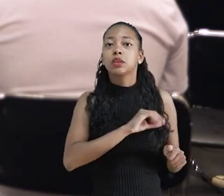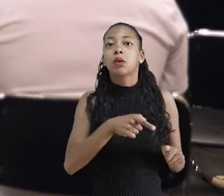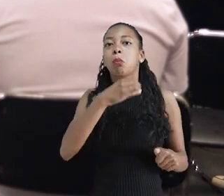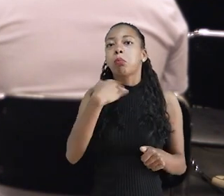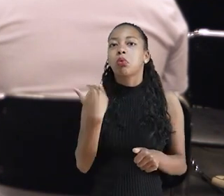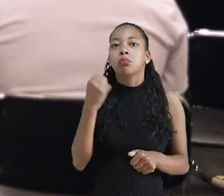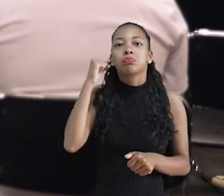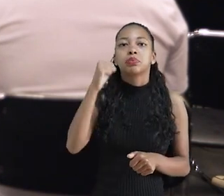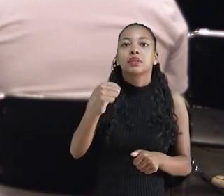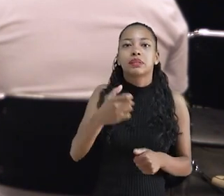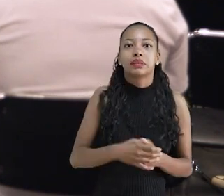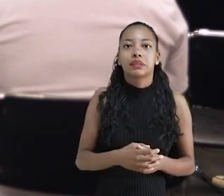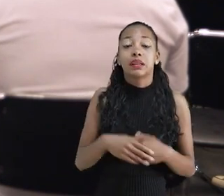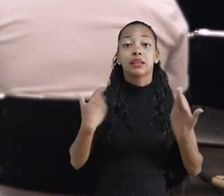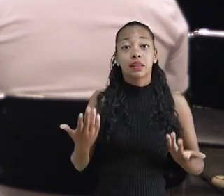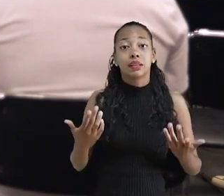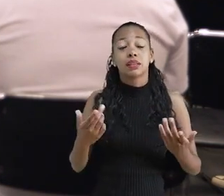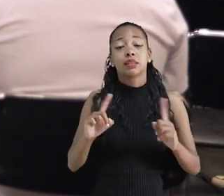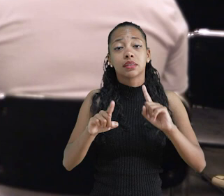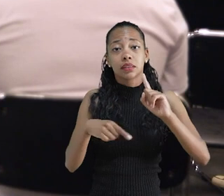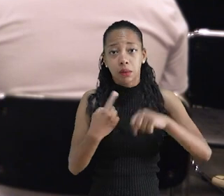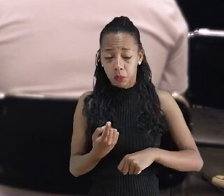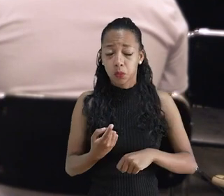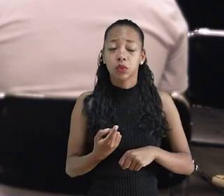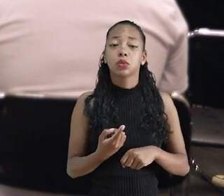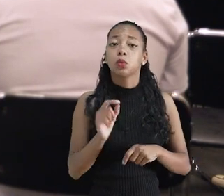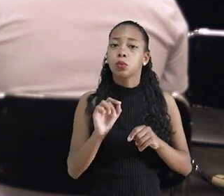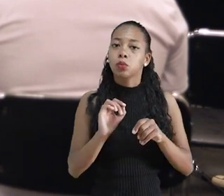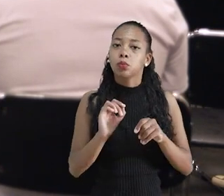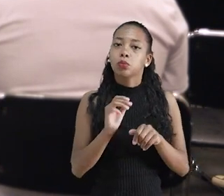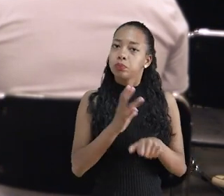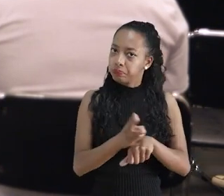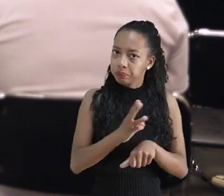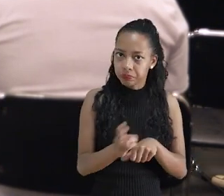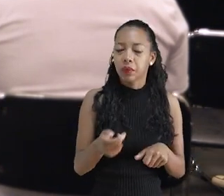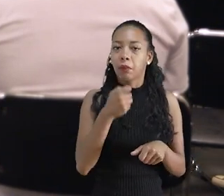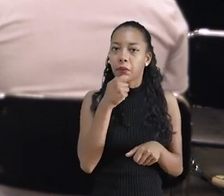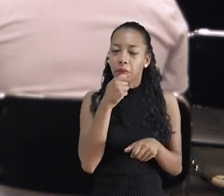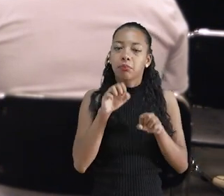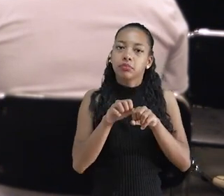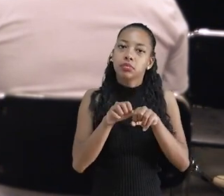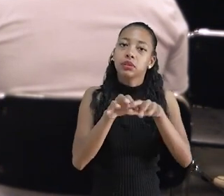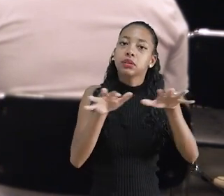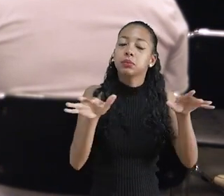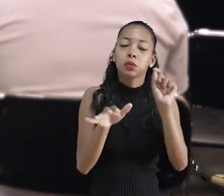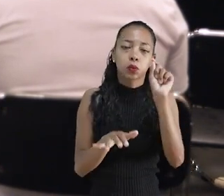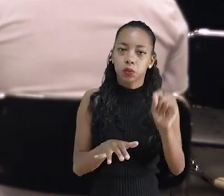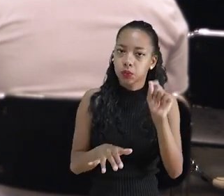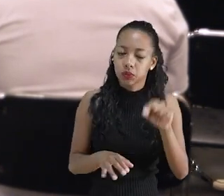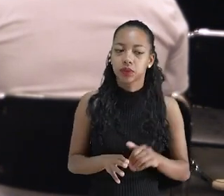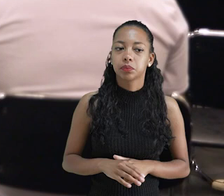né então foi espalhado um terror pelos grupos de WhatsApp com áudios de gente falando para todo mundo